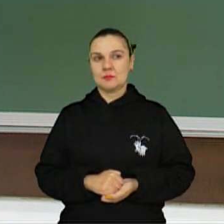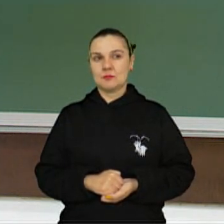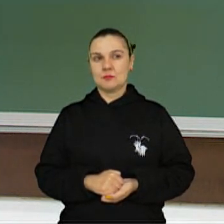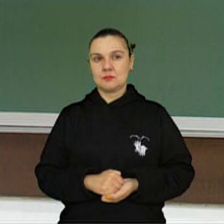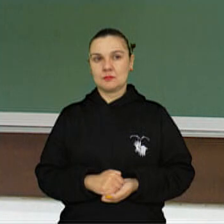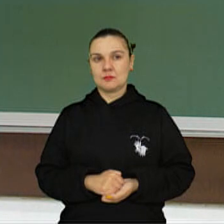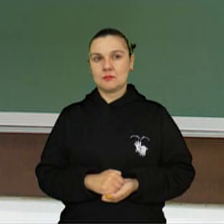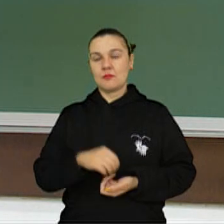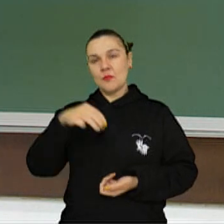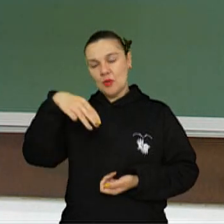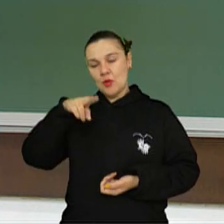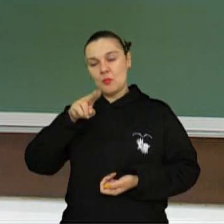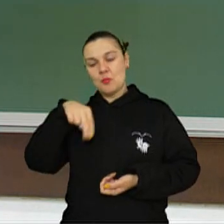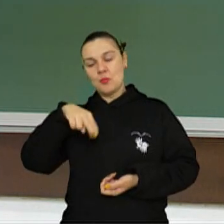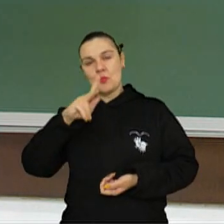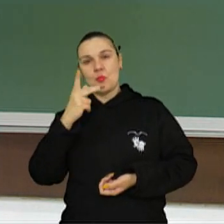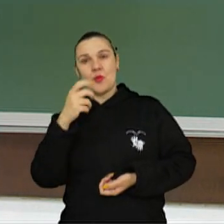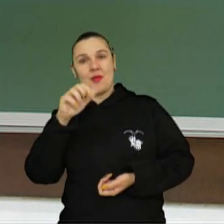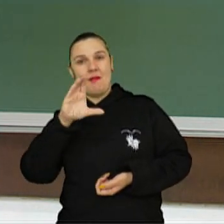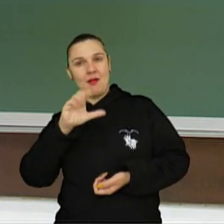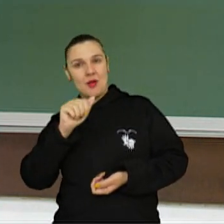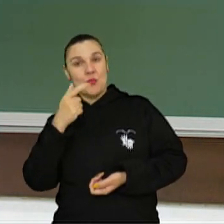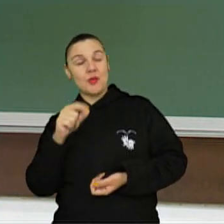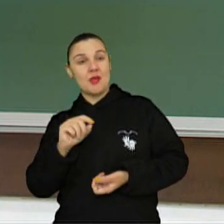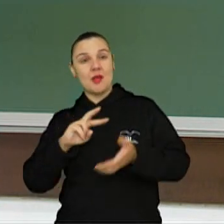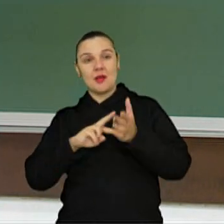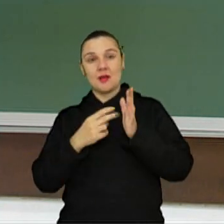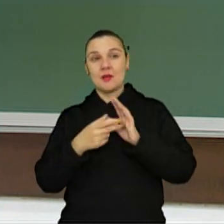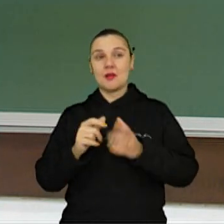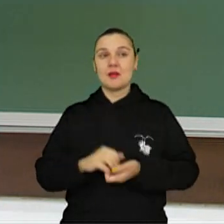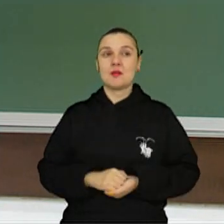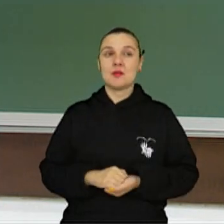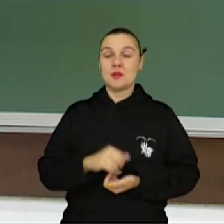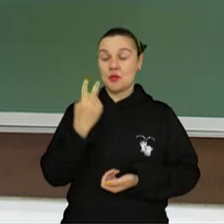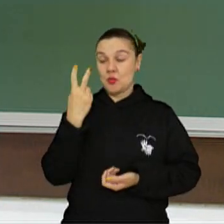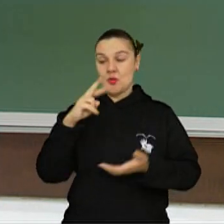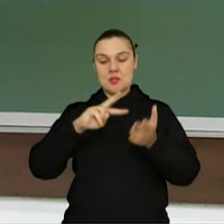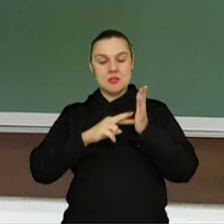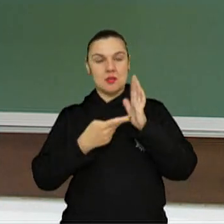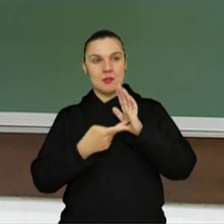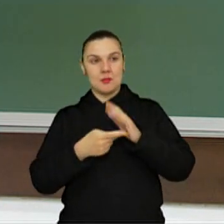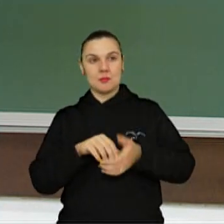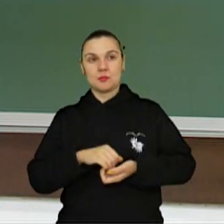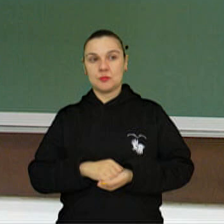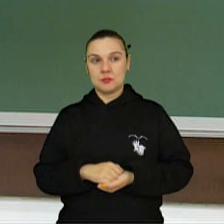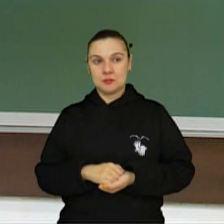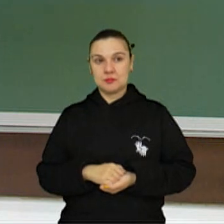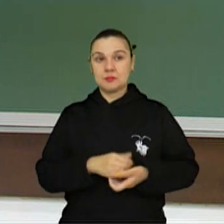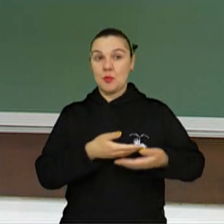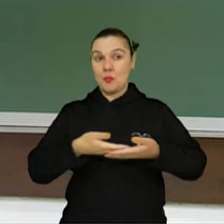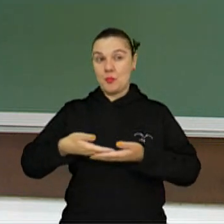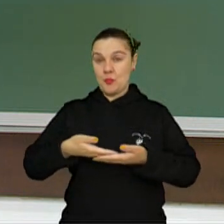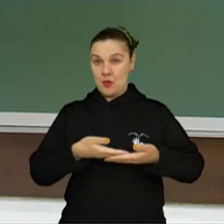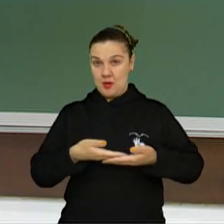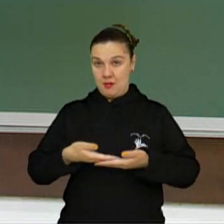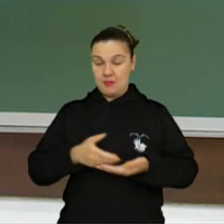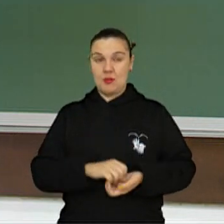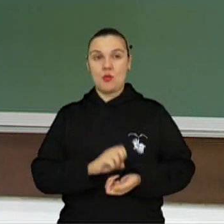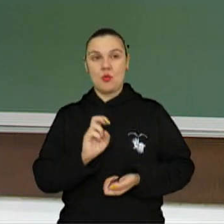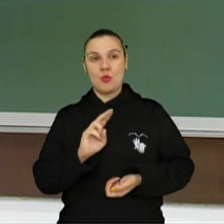de muñeca. O que seria muñeca? Então preste atenção, a palavra muñeca, ela tem dois sentidos. Ela pode ser boneca, né, um